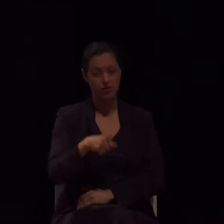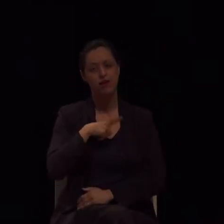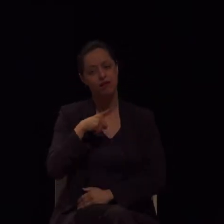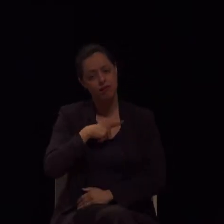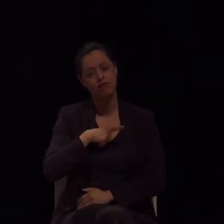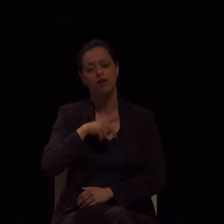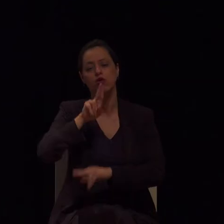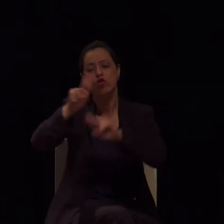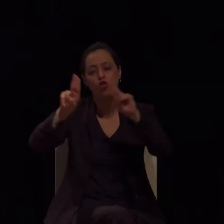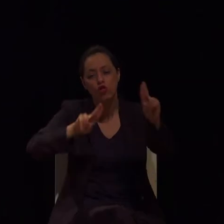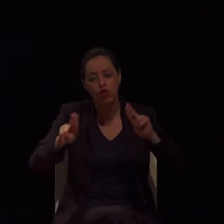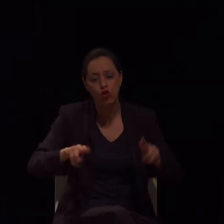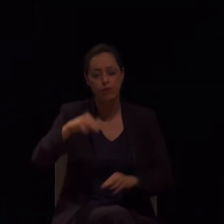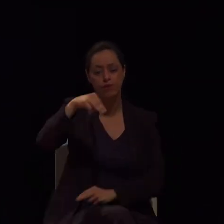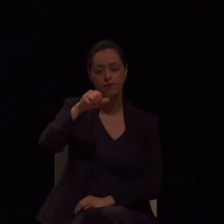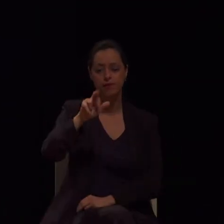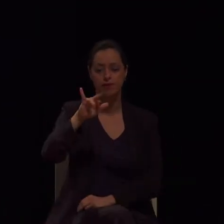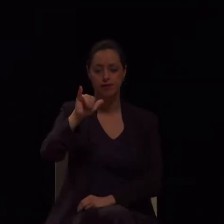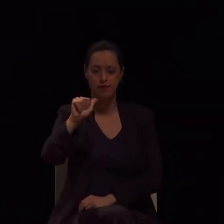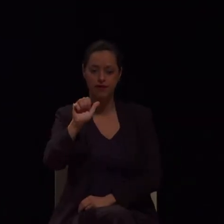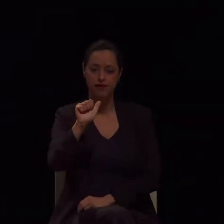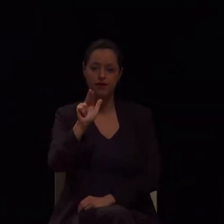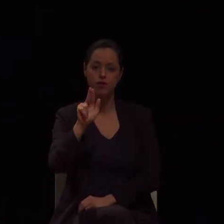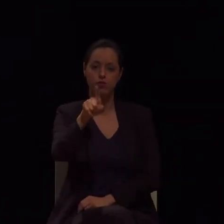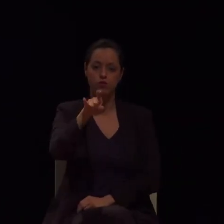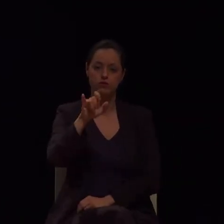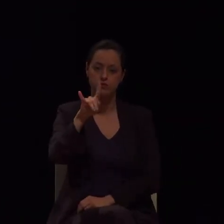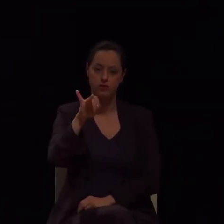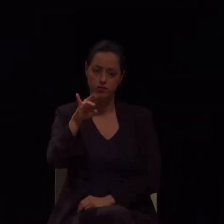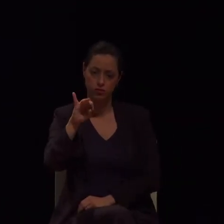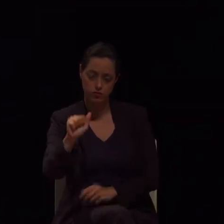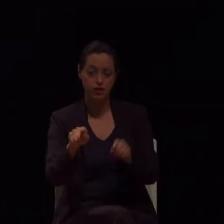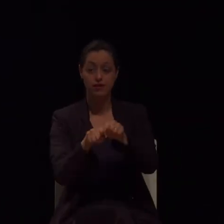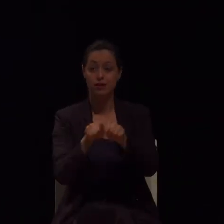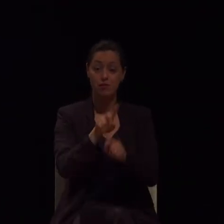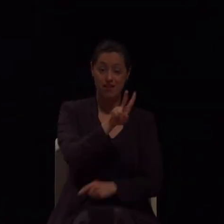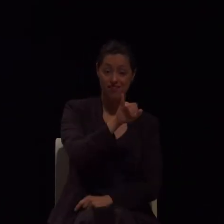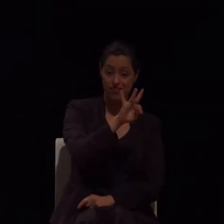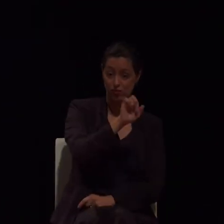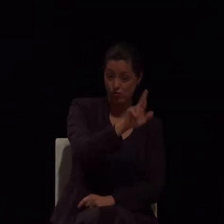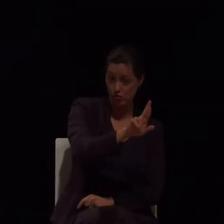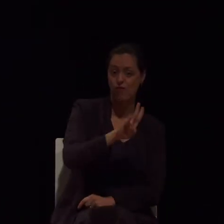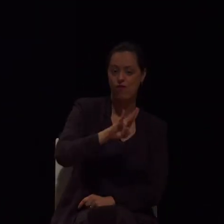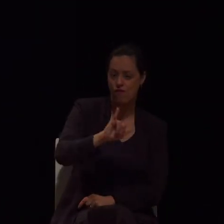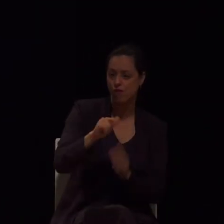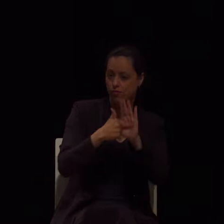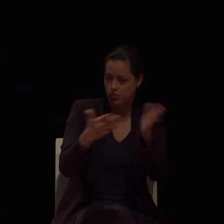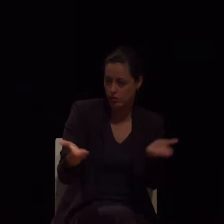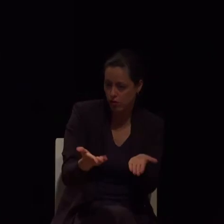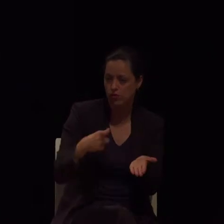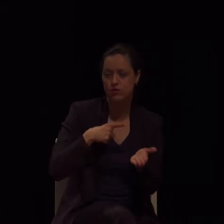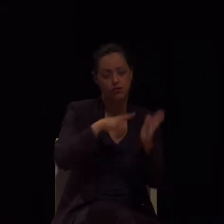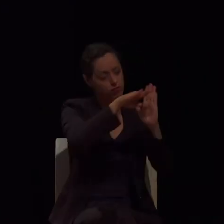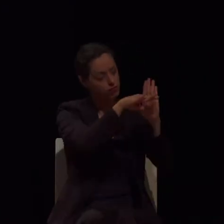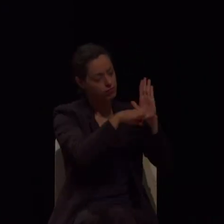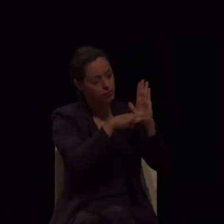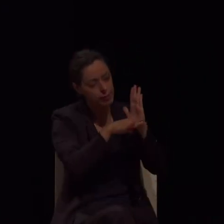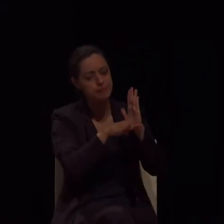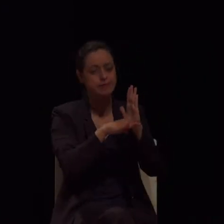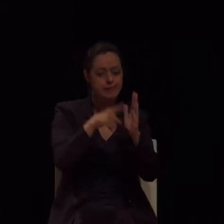sobre quem o vítor trindade vai falar bastante hoje que a notícia que a gente na nossa coleção então é um programa que está em construção e que